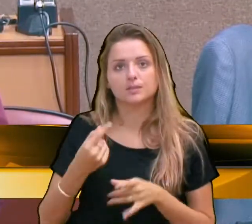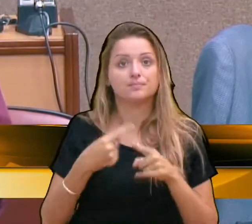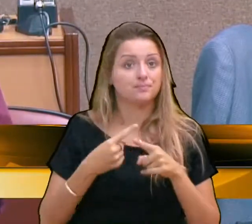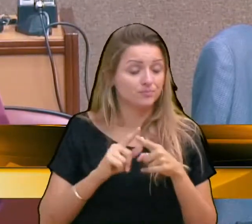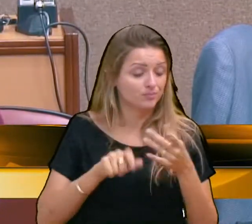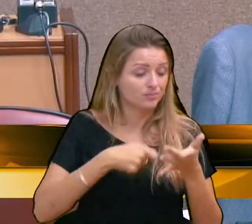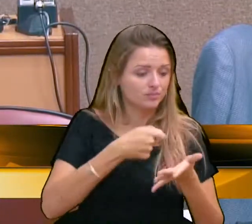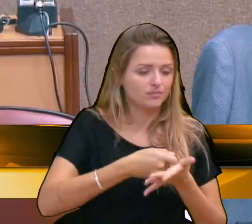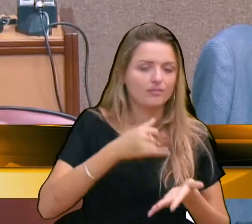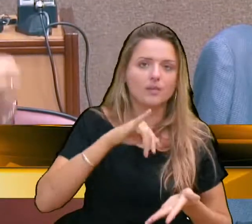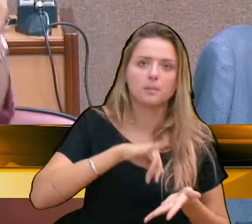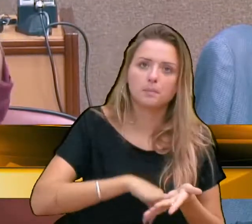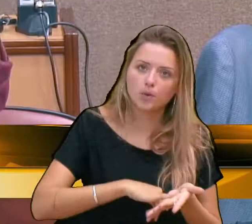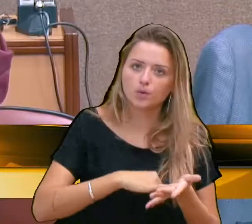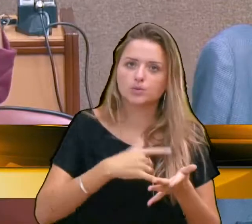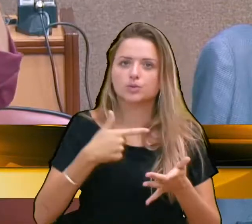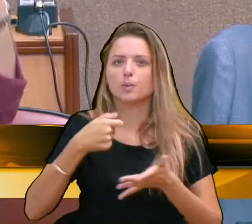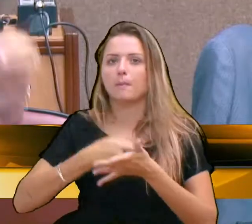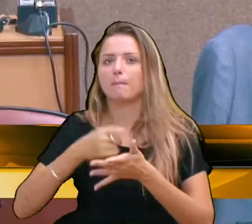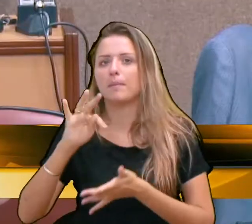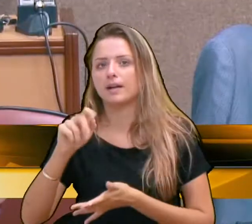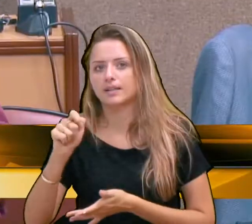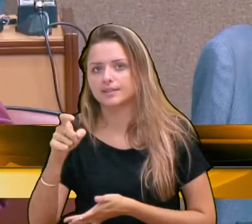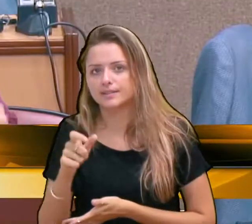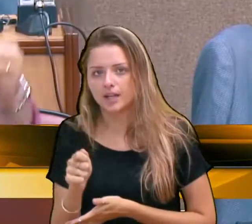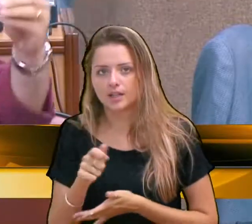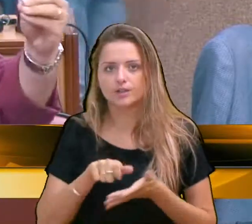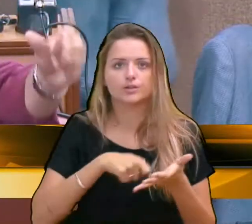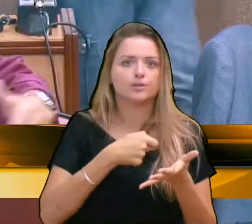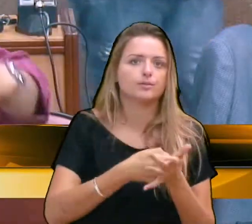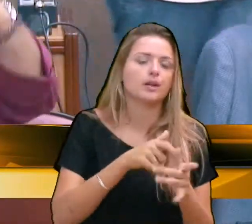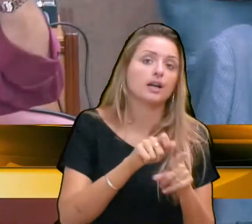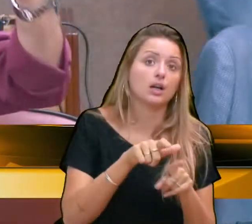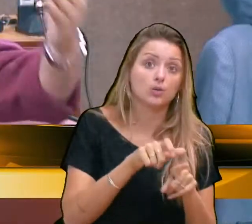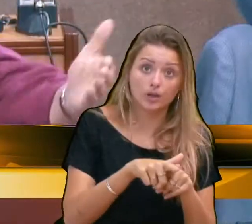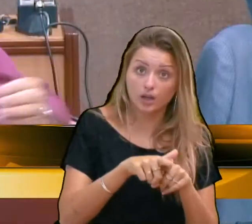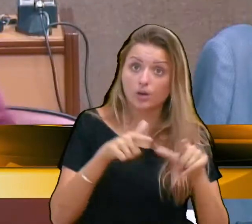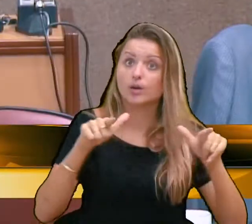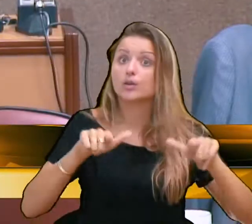alta carga tributária, né, pagam seu aluguel em